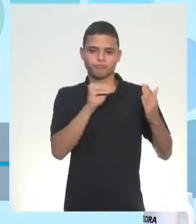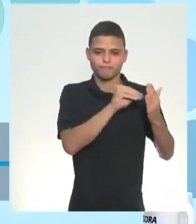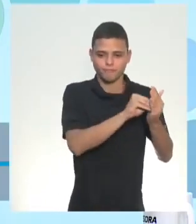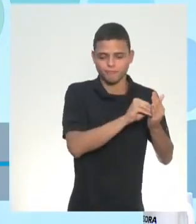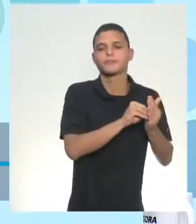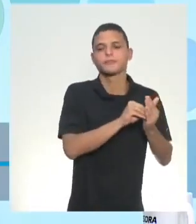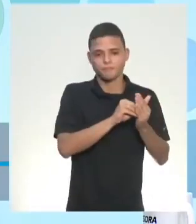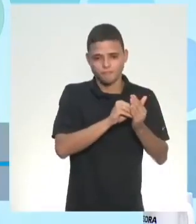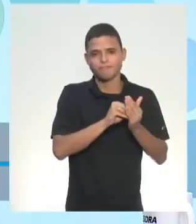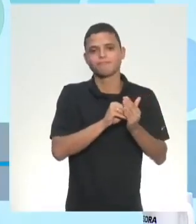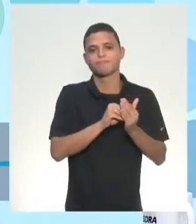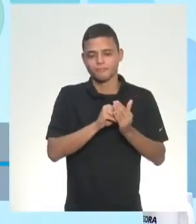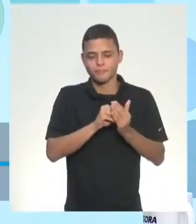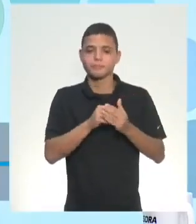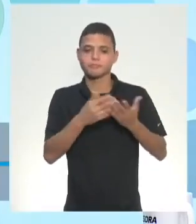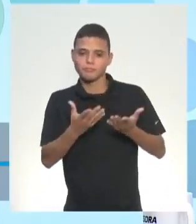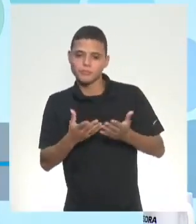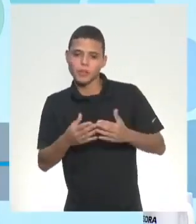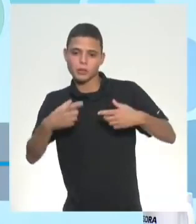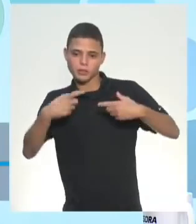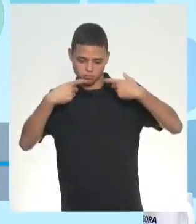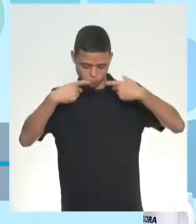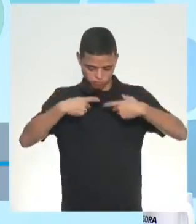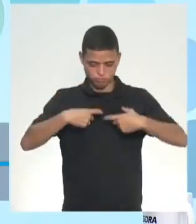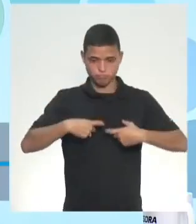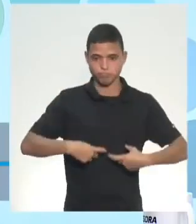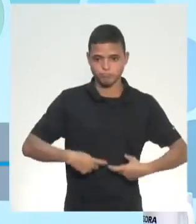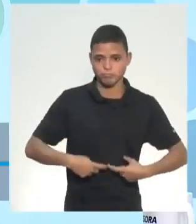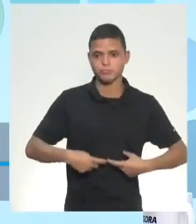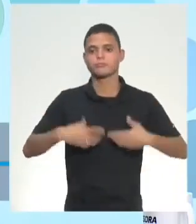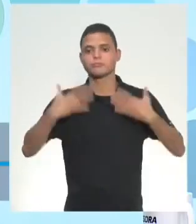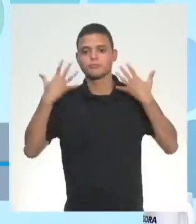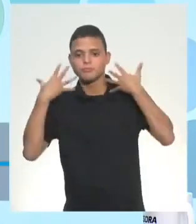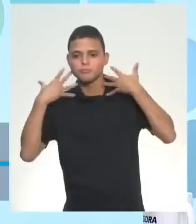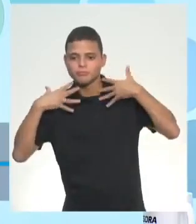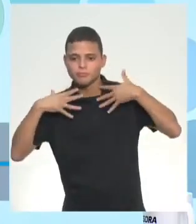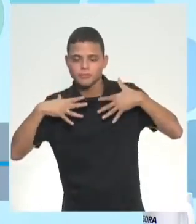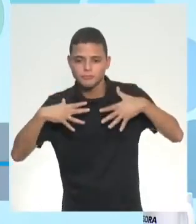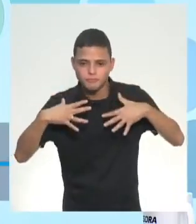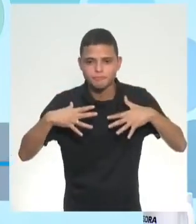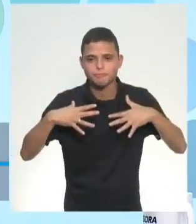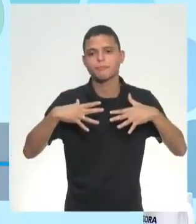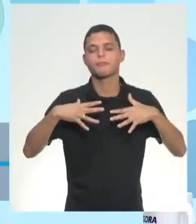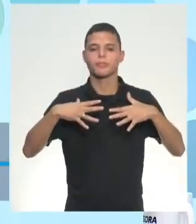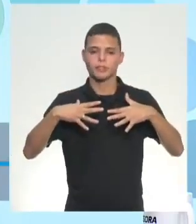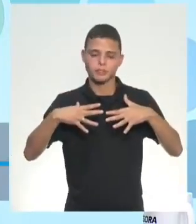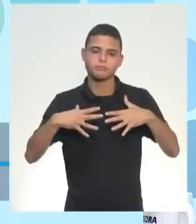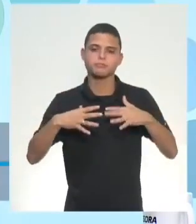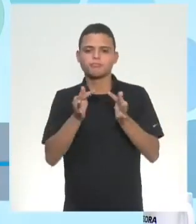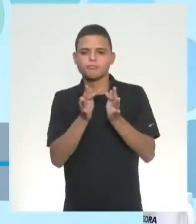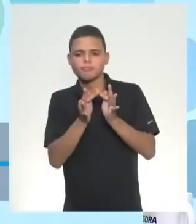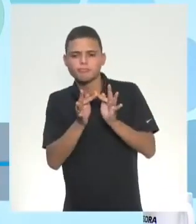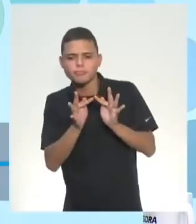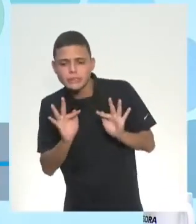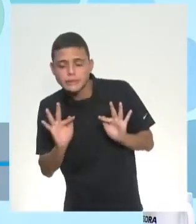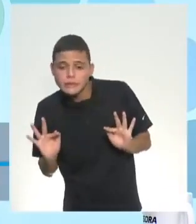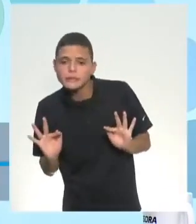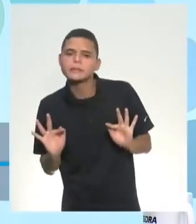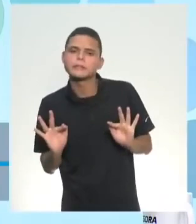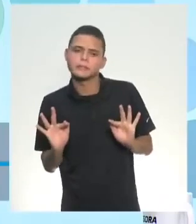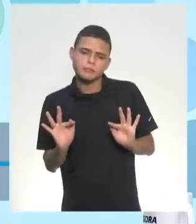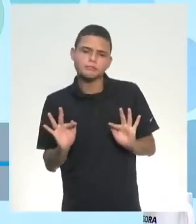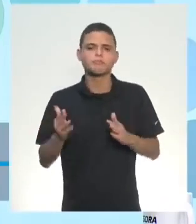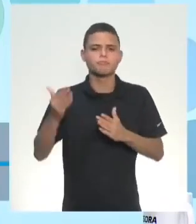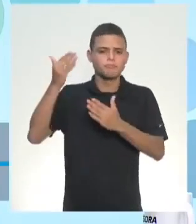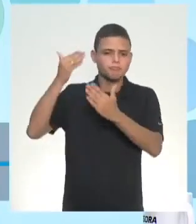realidade, né? A análise do ser humano. Então, o realismo, através de uma história que parece que é simples a princípio, né? Vai falar